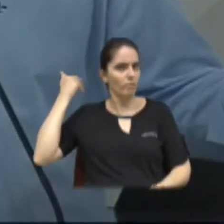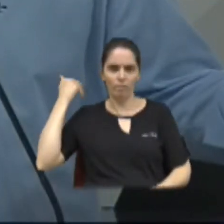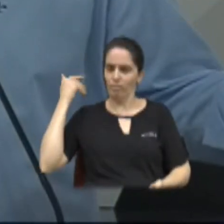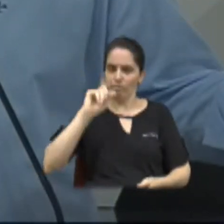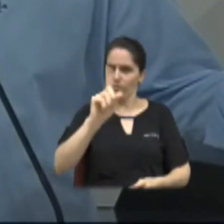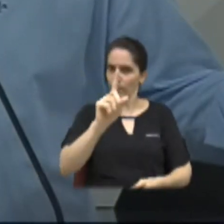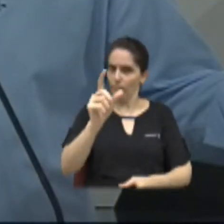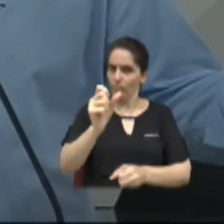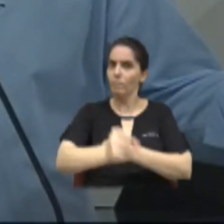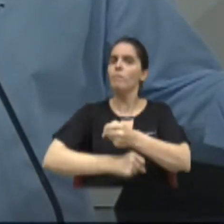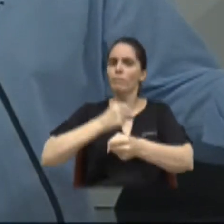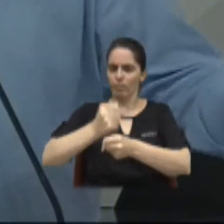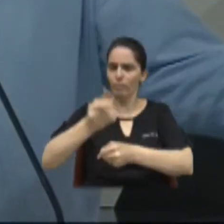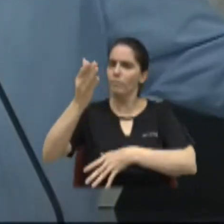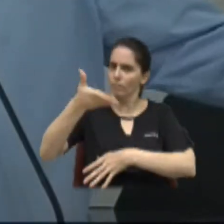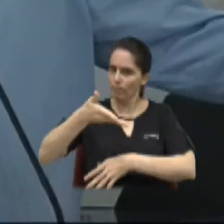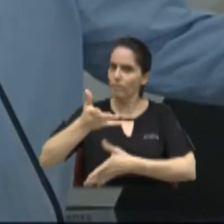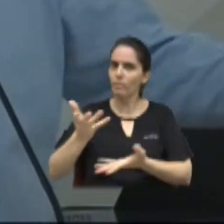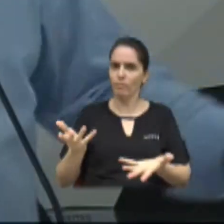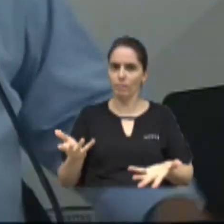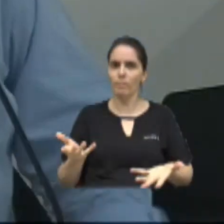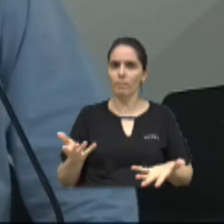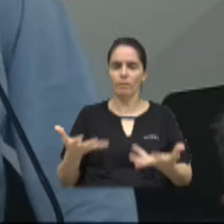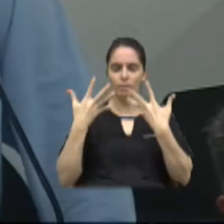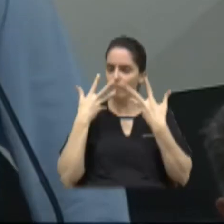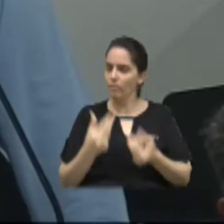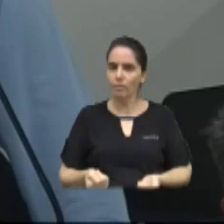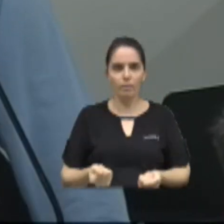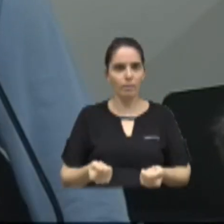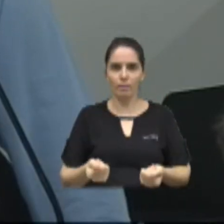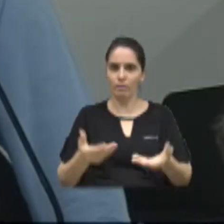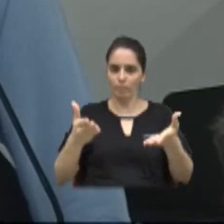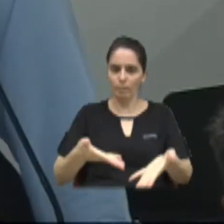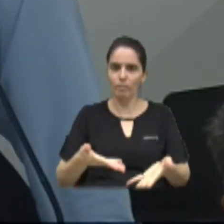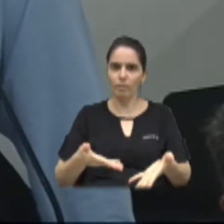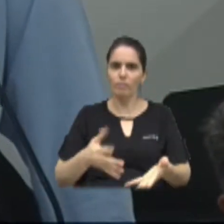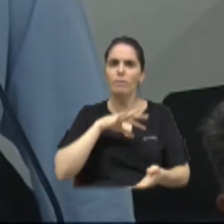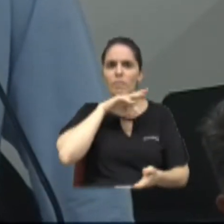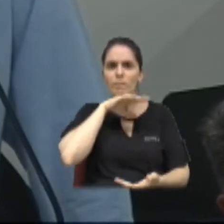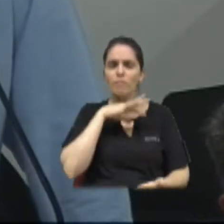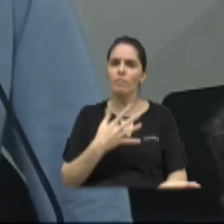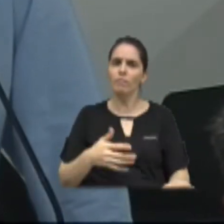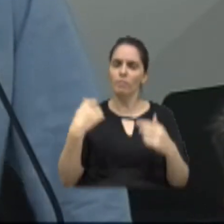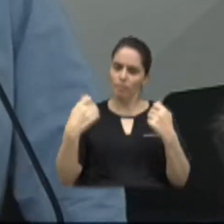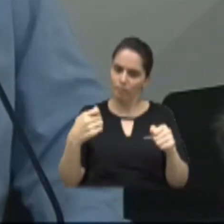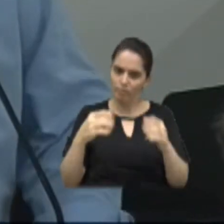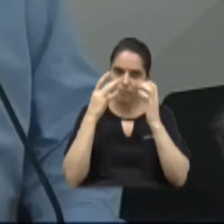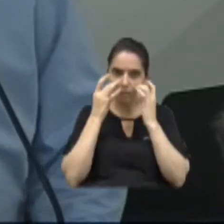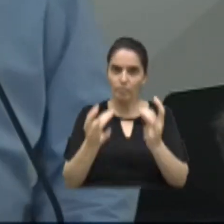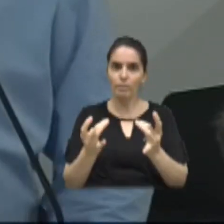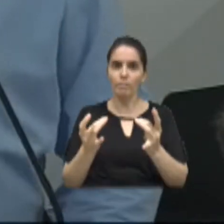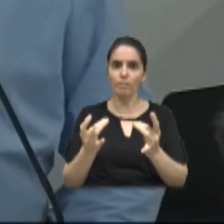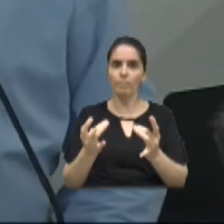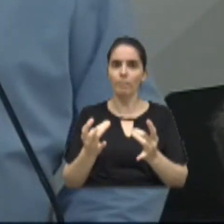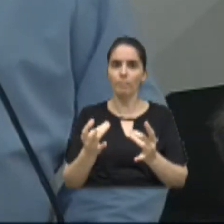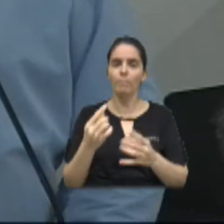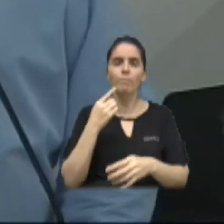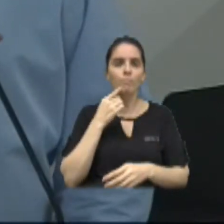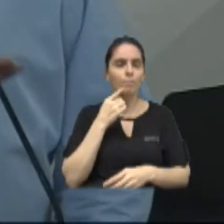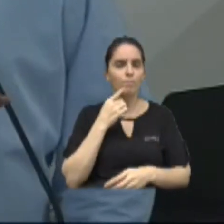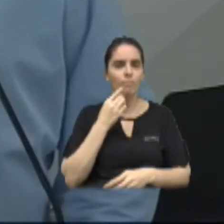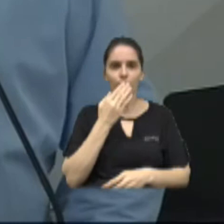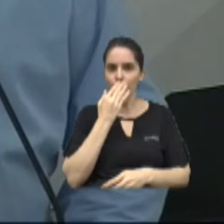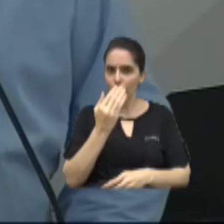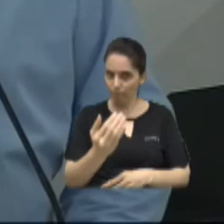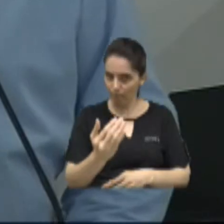ano. Já não podemos mais aceitar do jeito que está. Já passou um ano. Então fica aí o meu pedido para